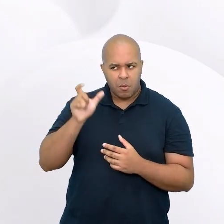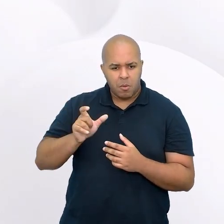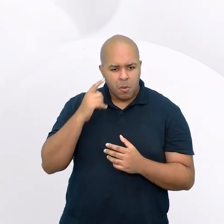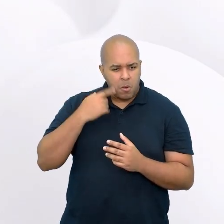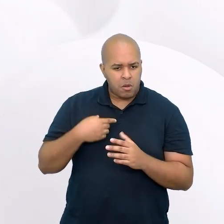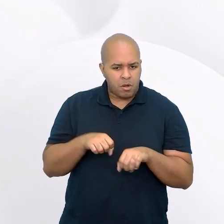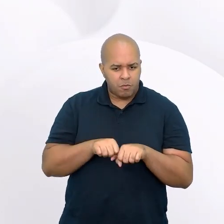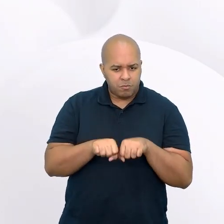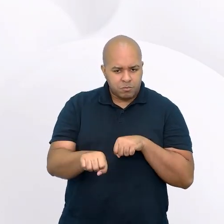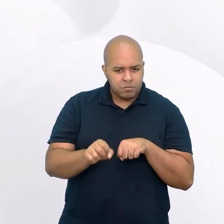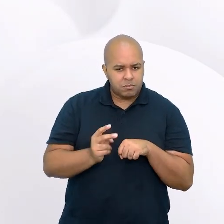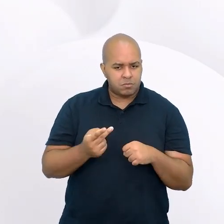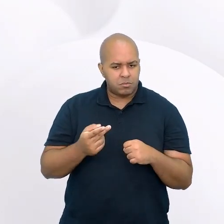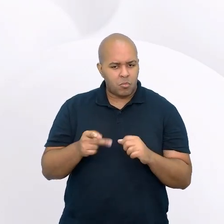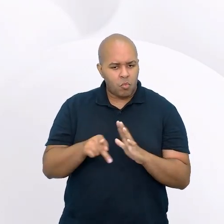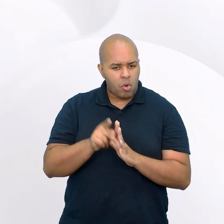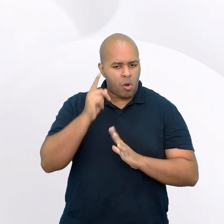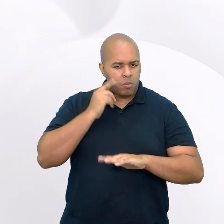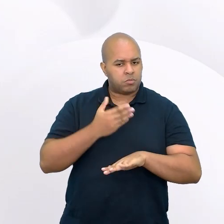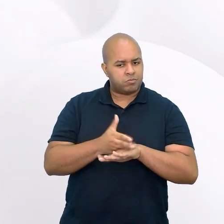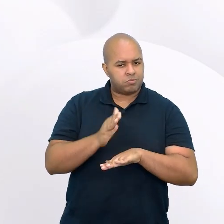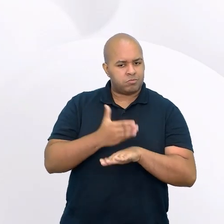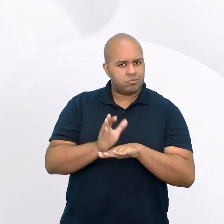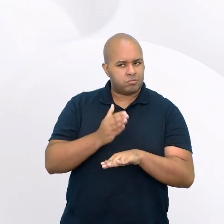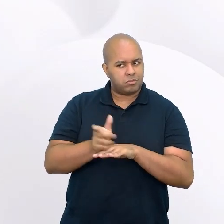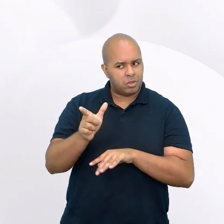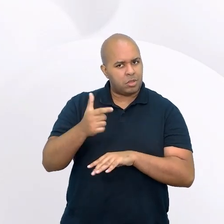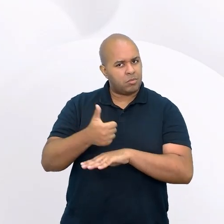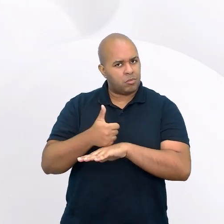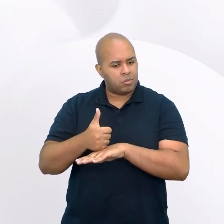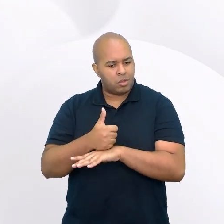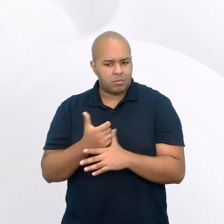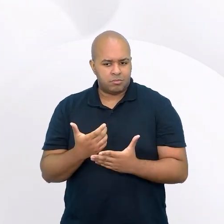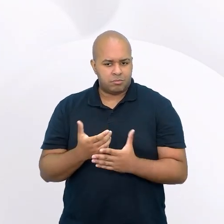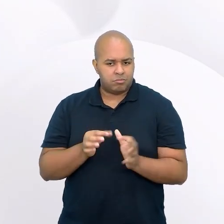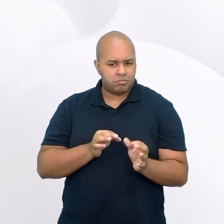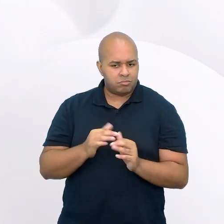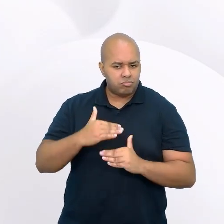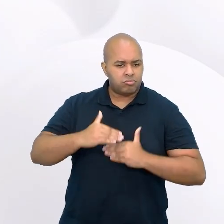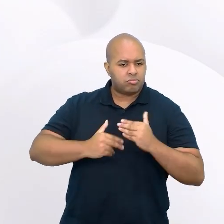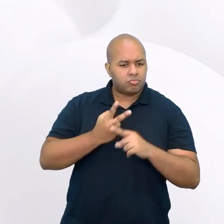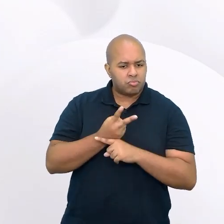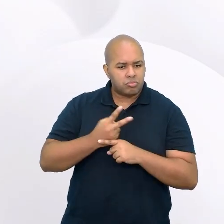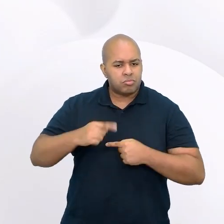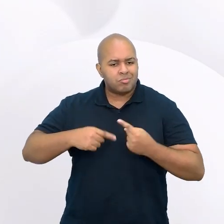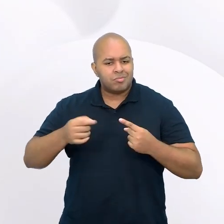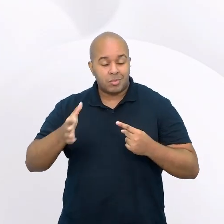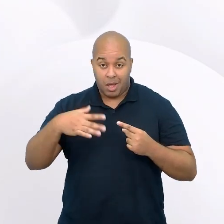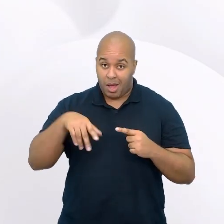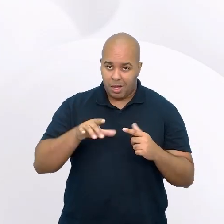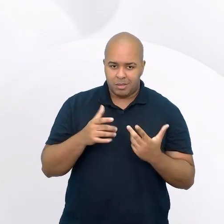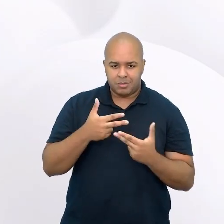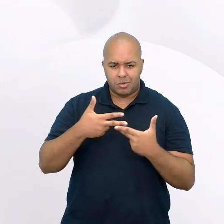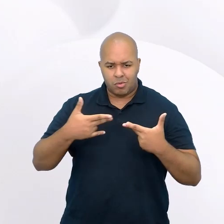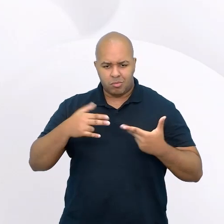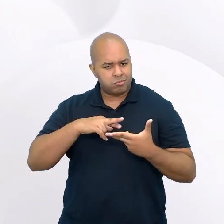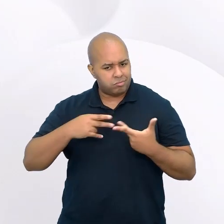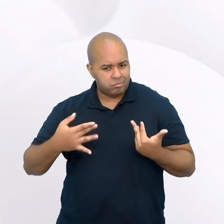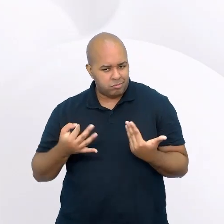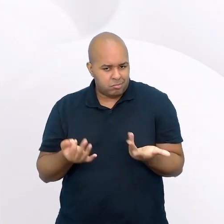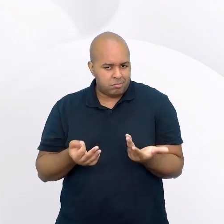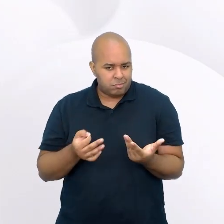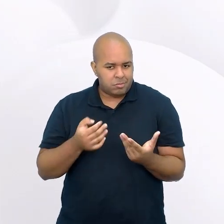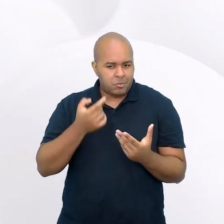permanente para o exercício profissional buscar atualização na sua área e